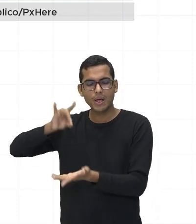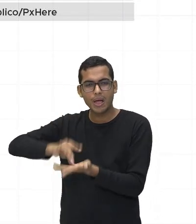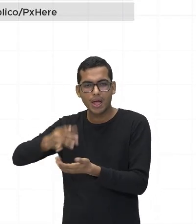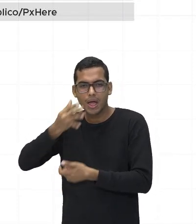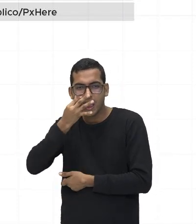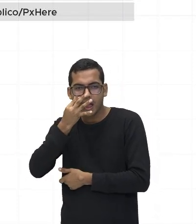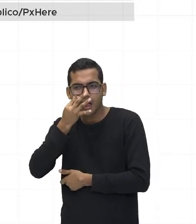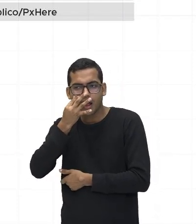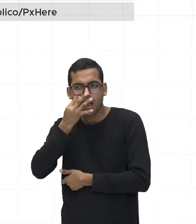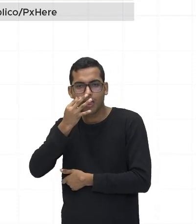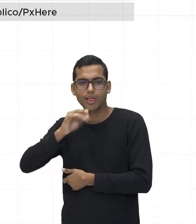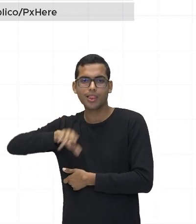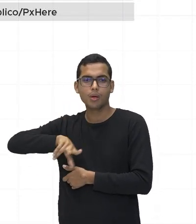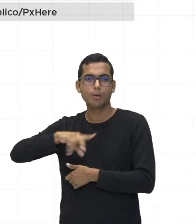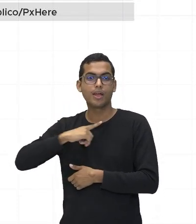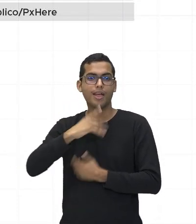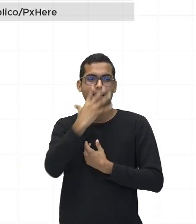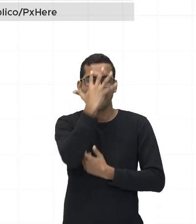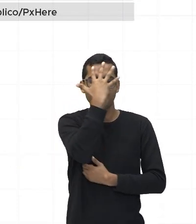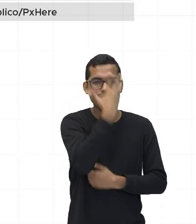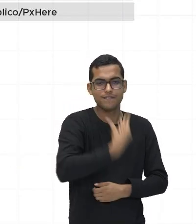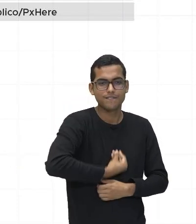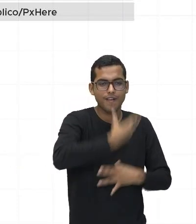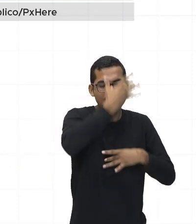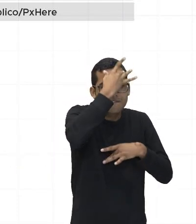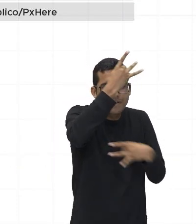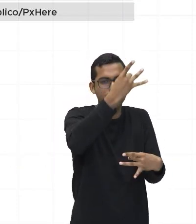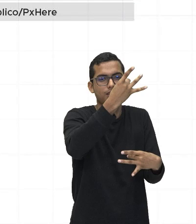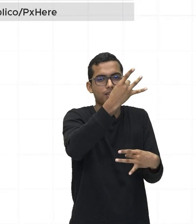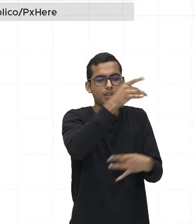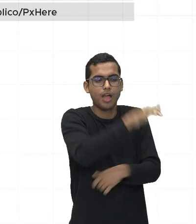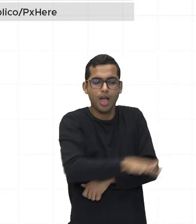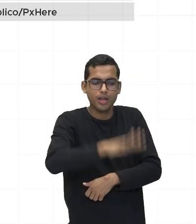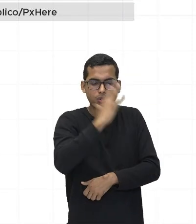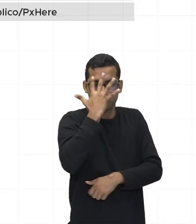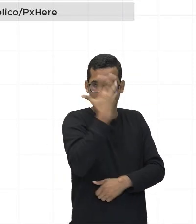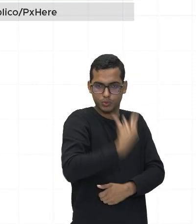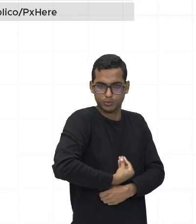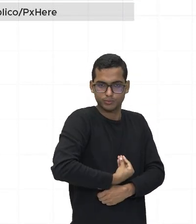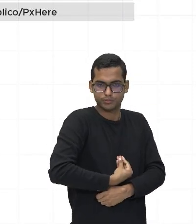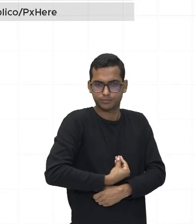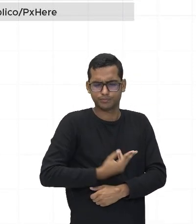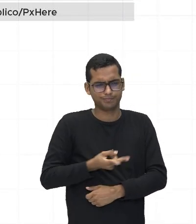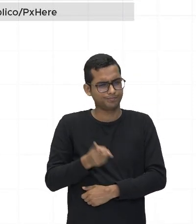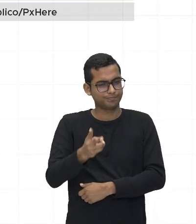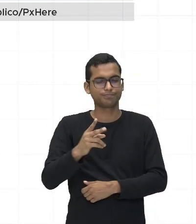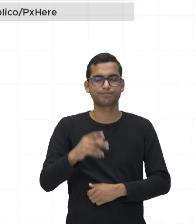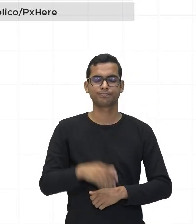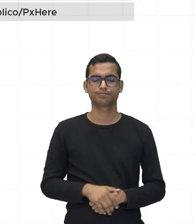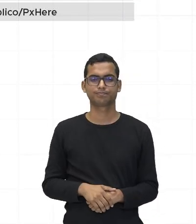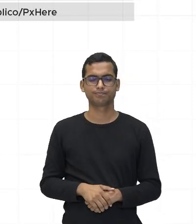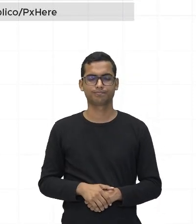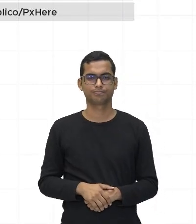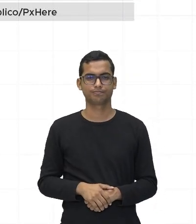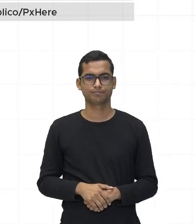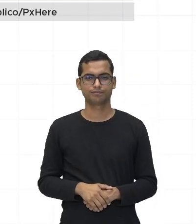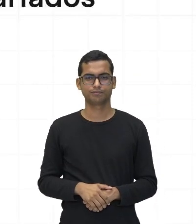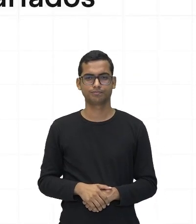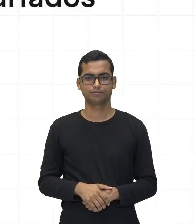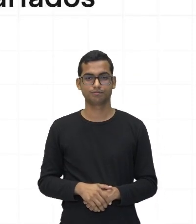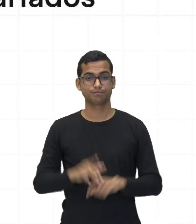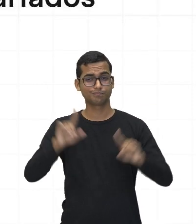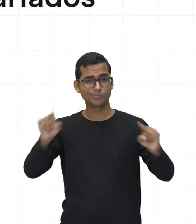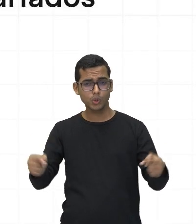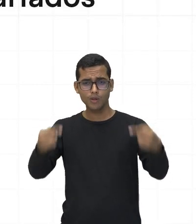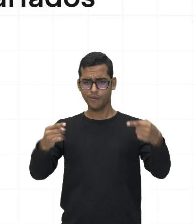daquela religião. O símbolo sempre vai manifestar isso, sempre vai falar disso. Tá certo? Talvez o maior desafio